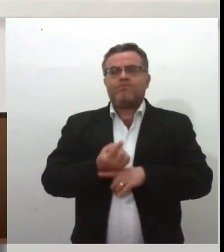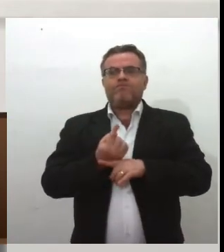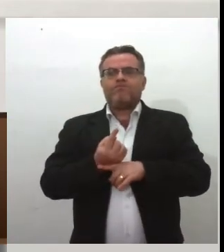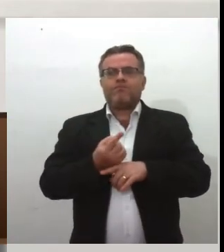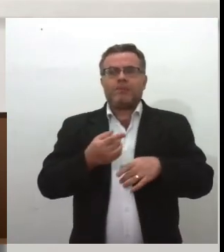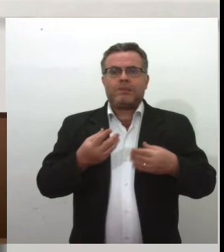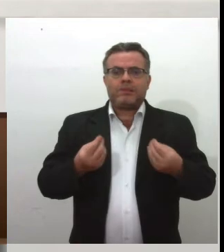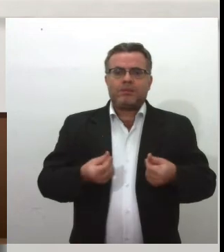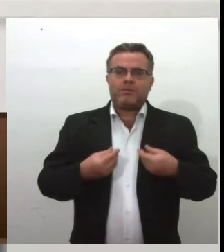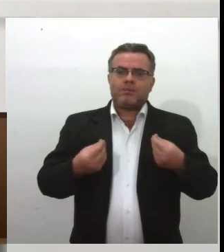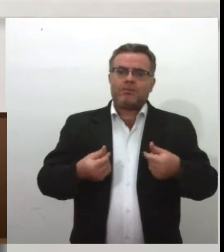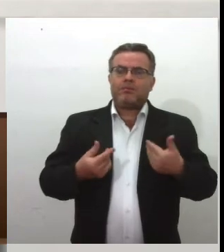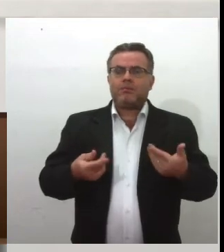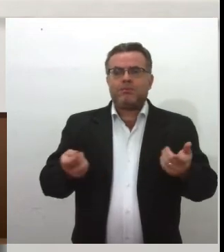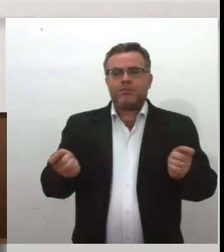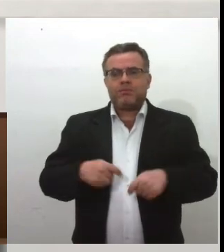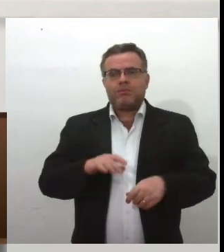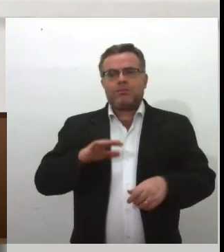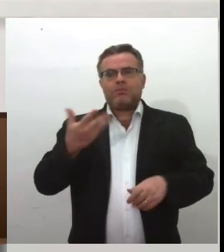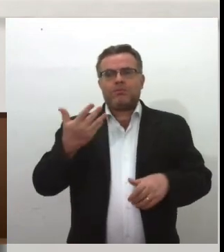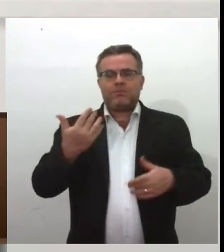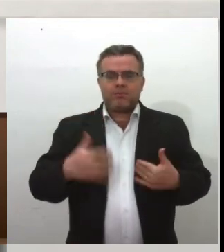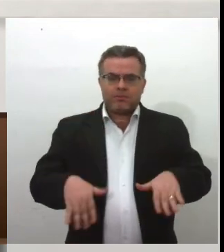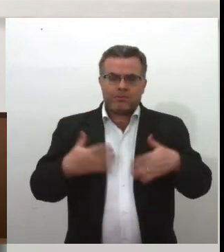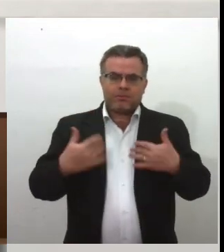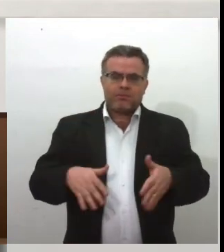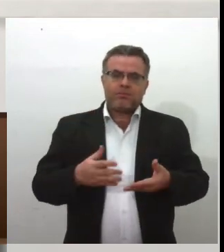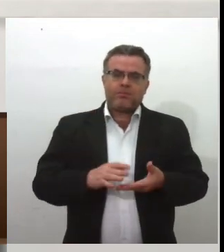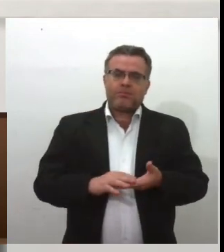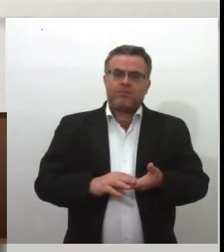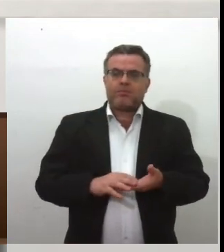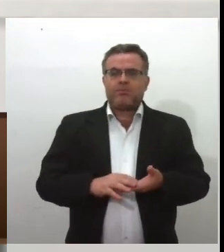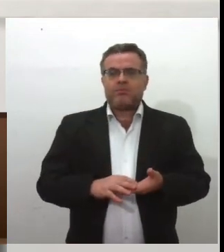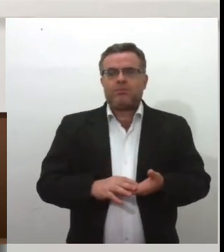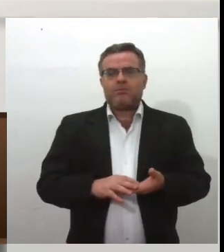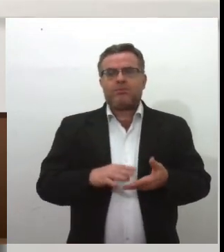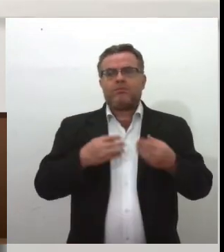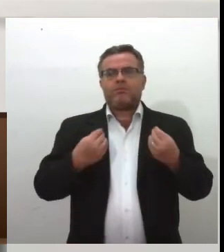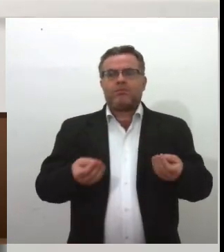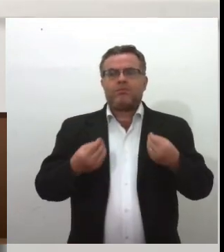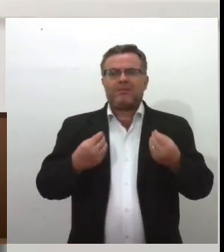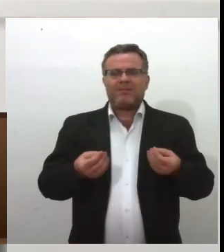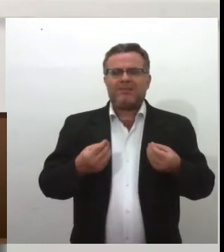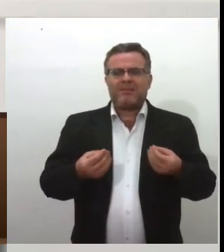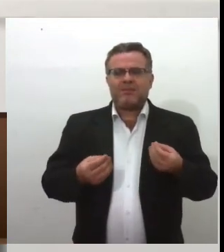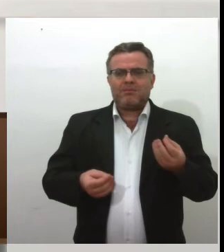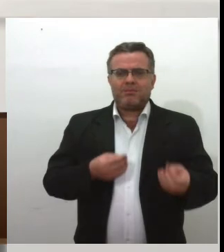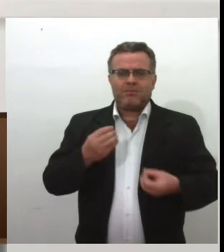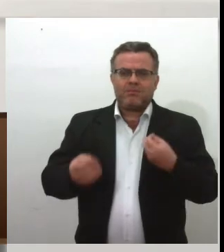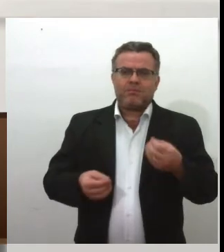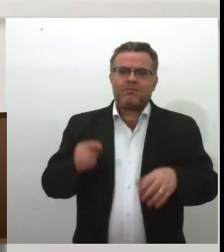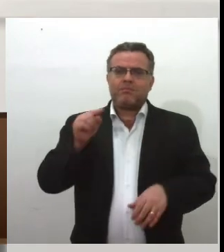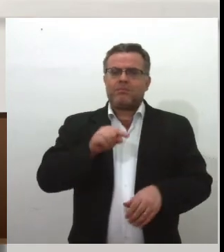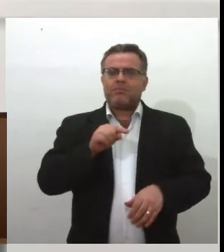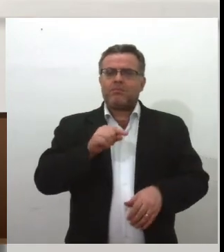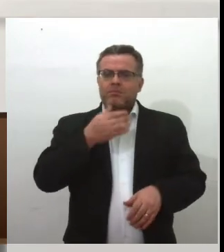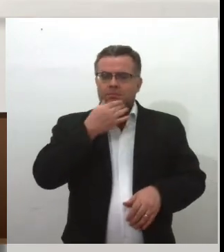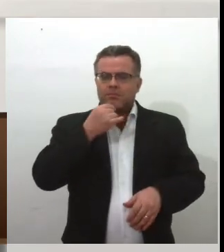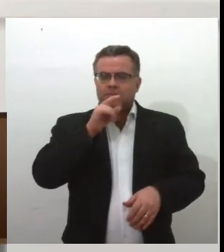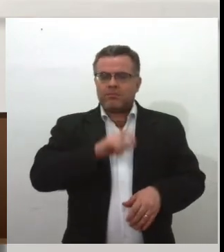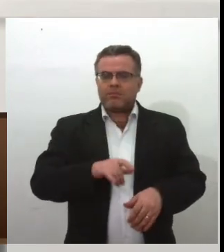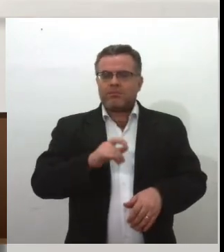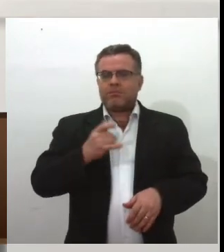uma complicação, não lembro muito bem, mas enfim. E esse homem, ele me